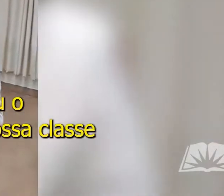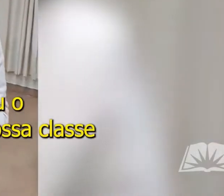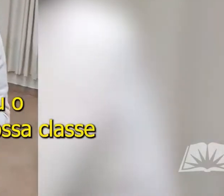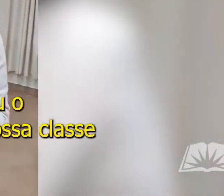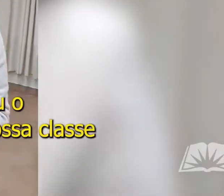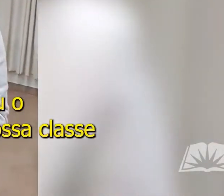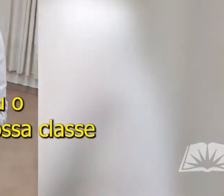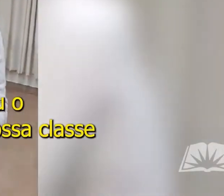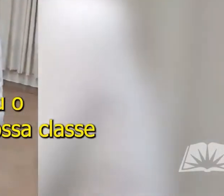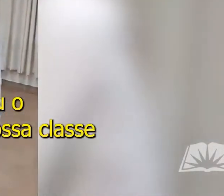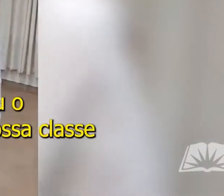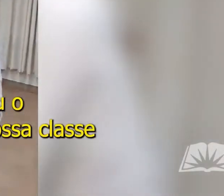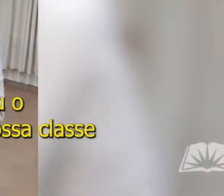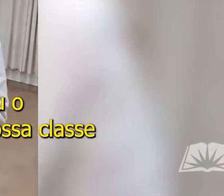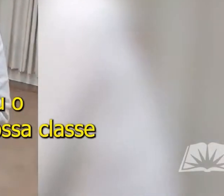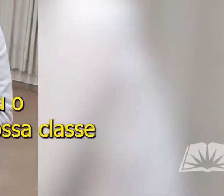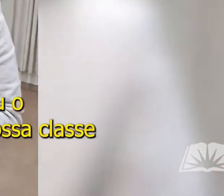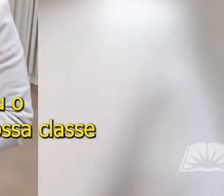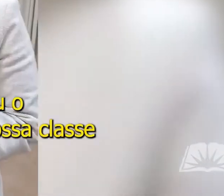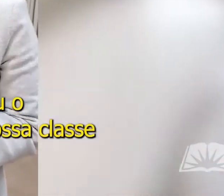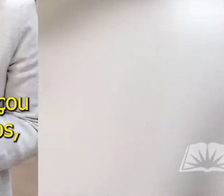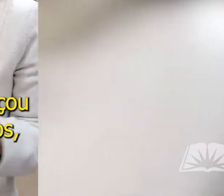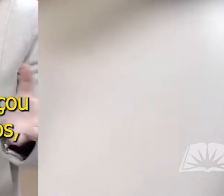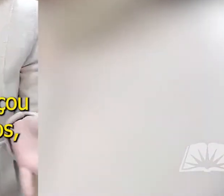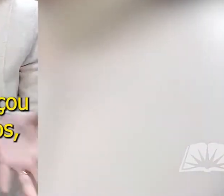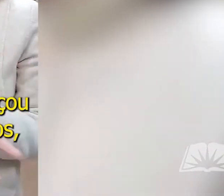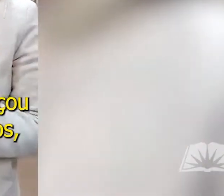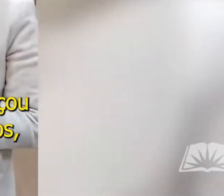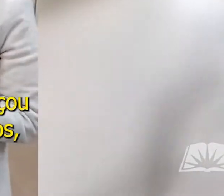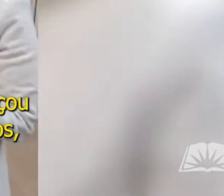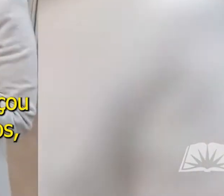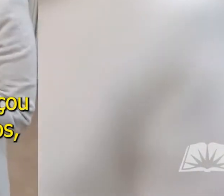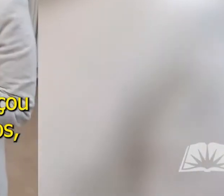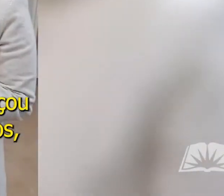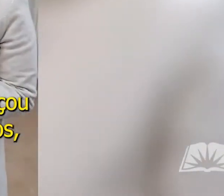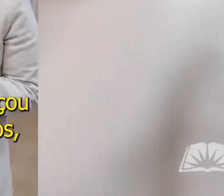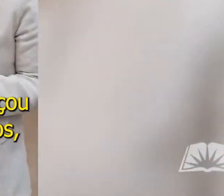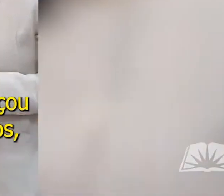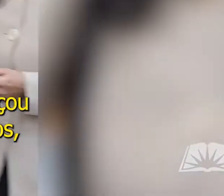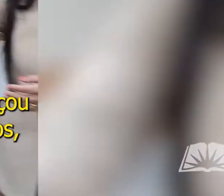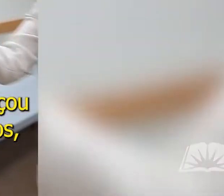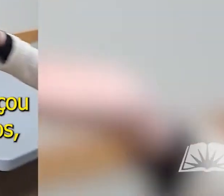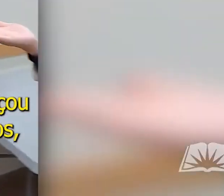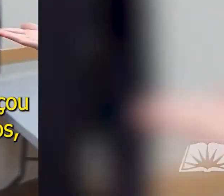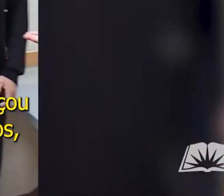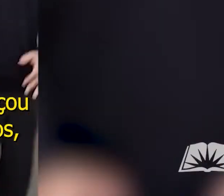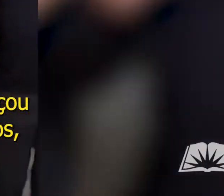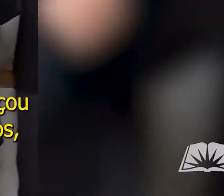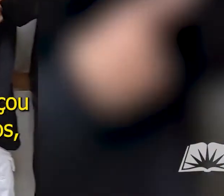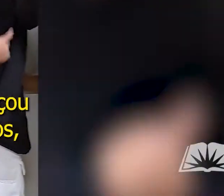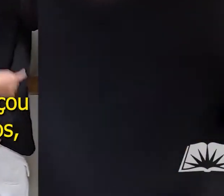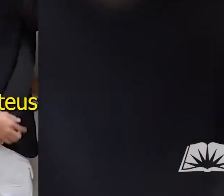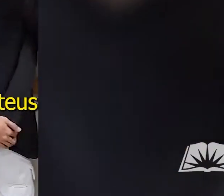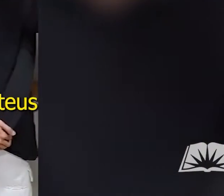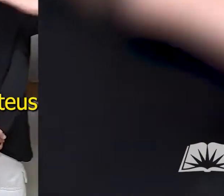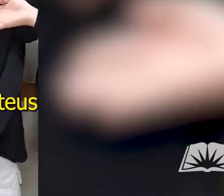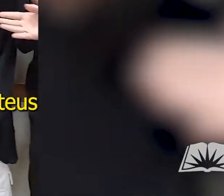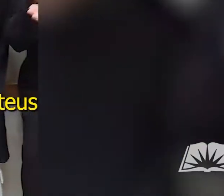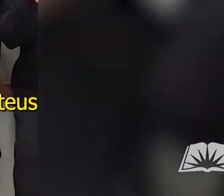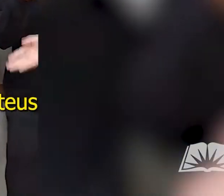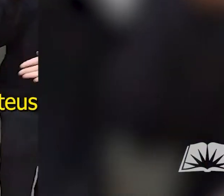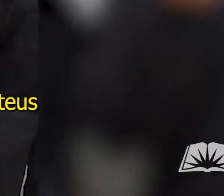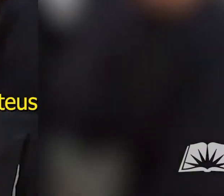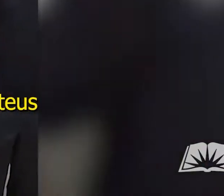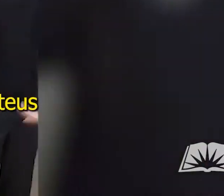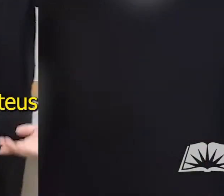Minuto Missionário em nossa classe. E aí a gente começou com os 3 alunos, que é o